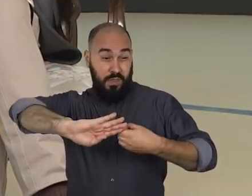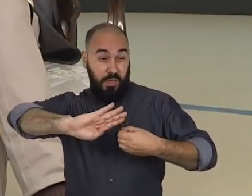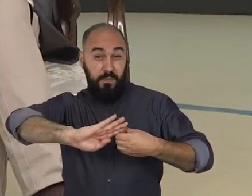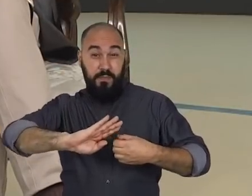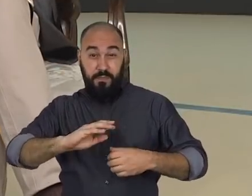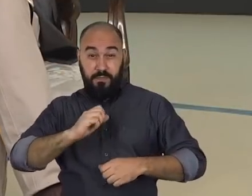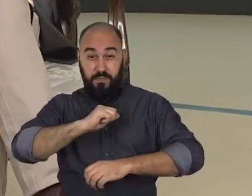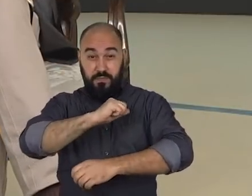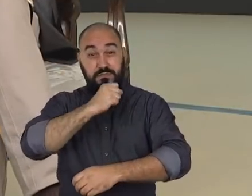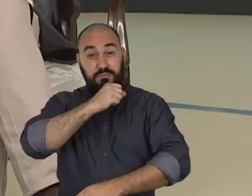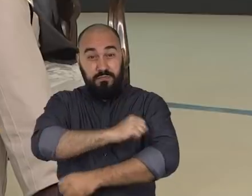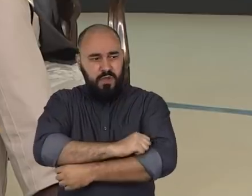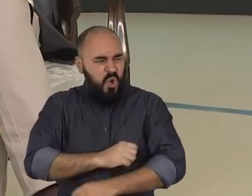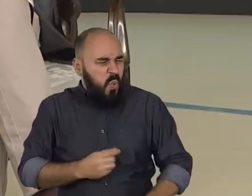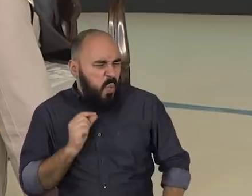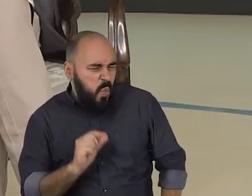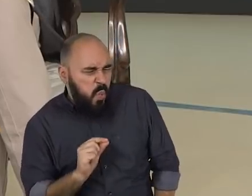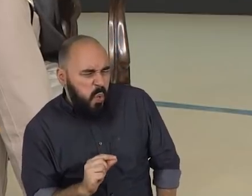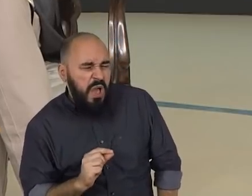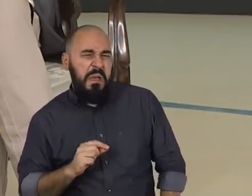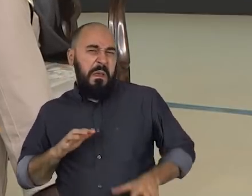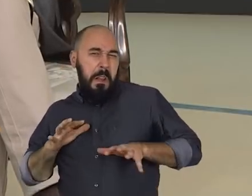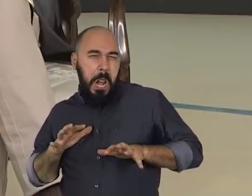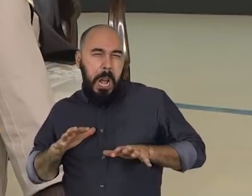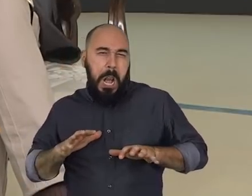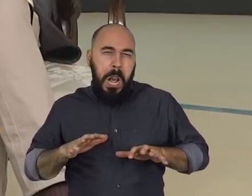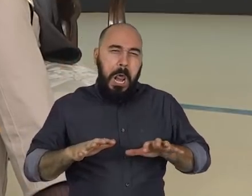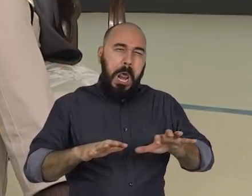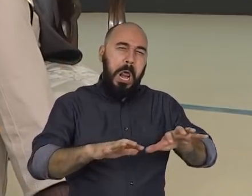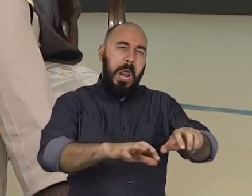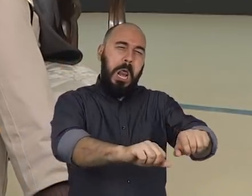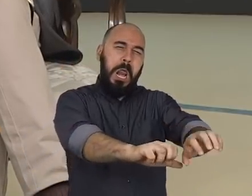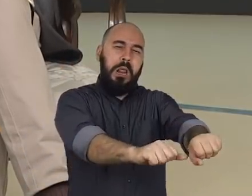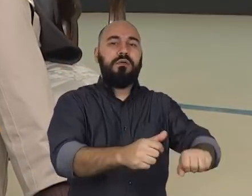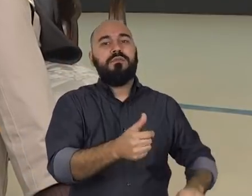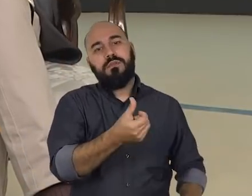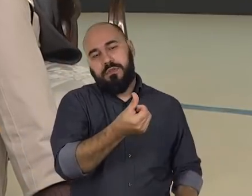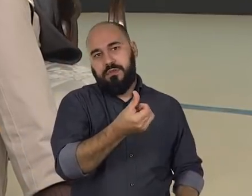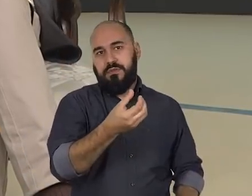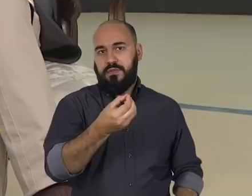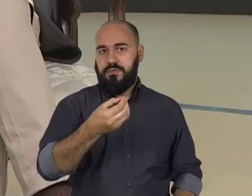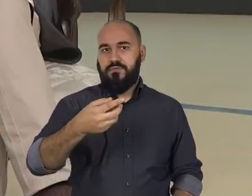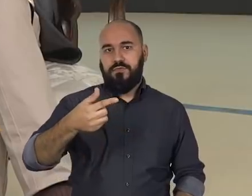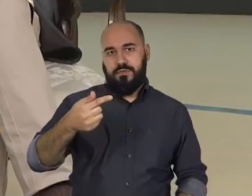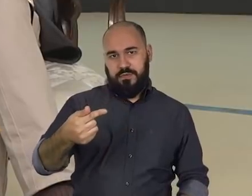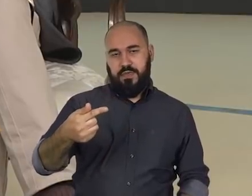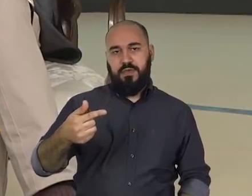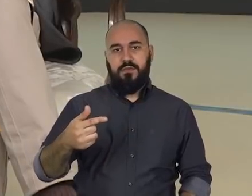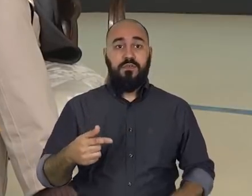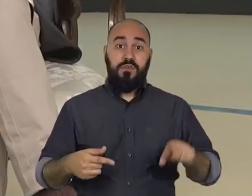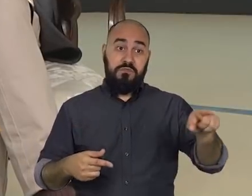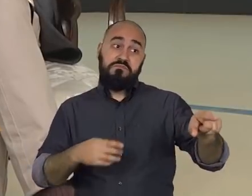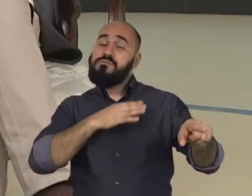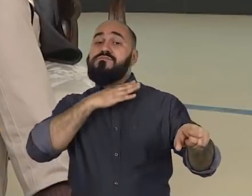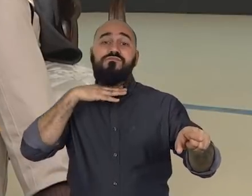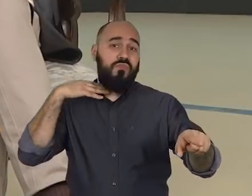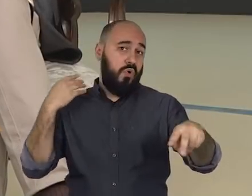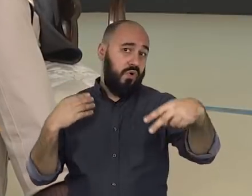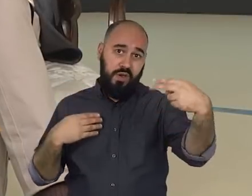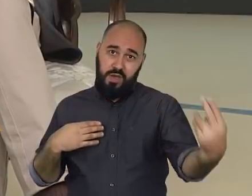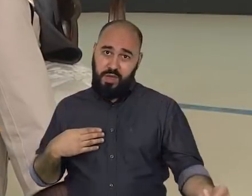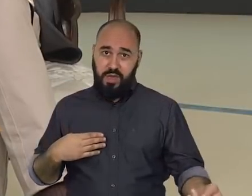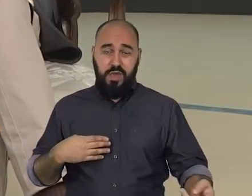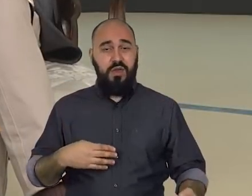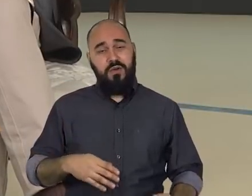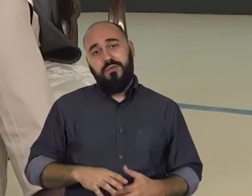fúria sobre a cidade de Jerusalém em 597 a.C. e, ao que tudo indica, Jeoaquim morreu durante o cerco da